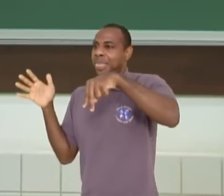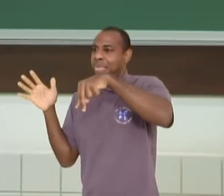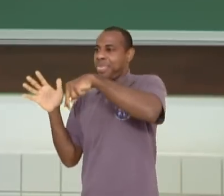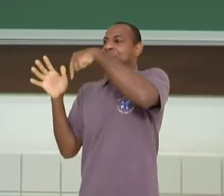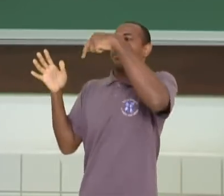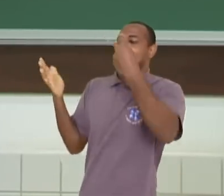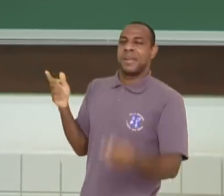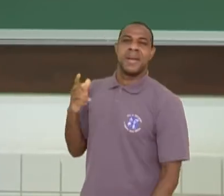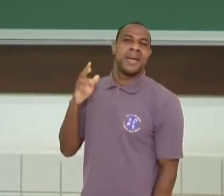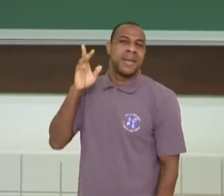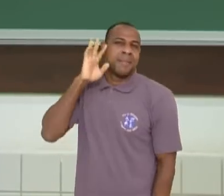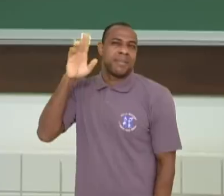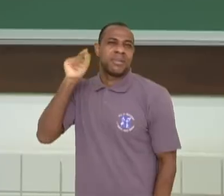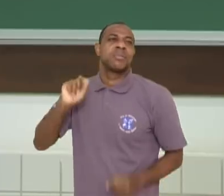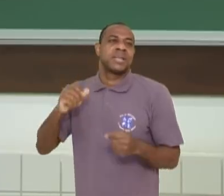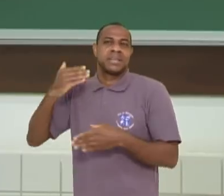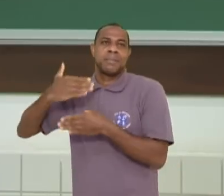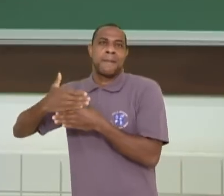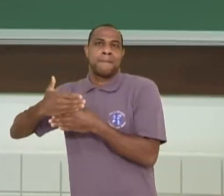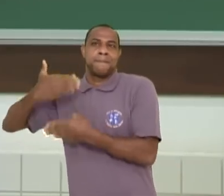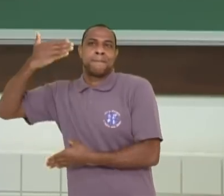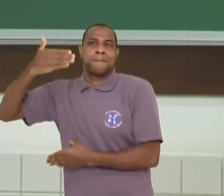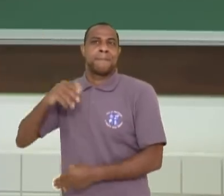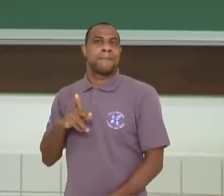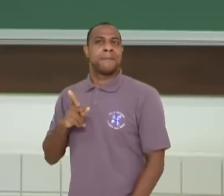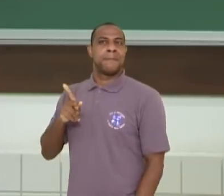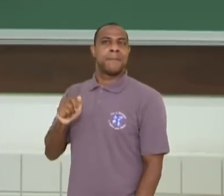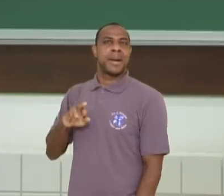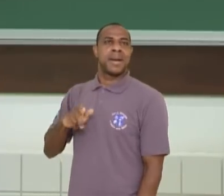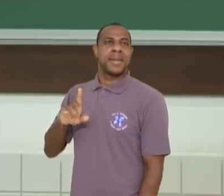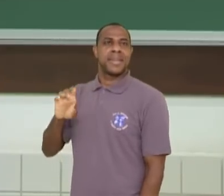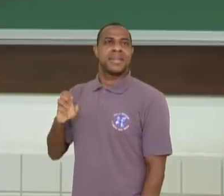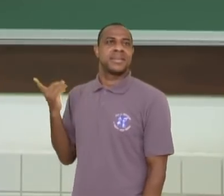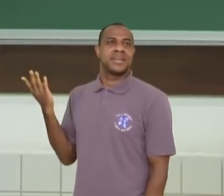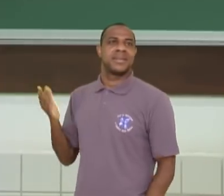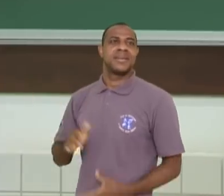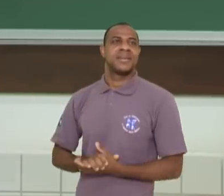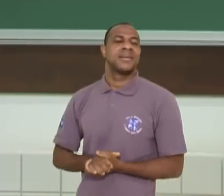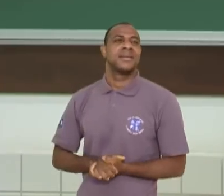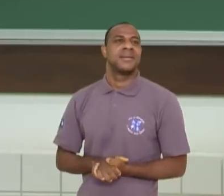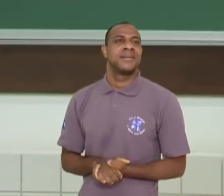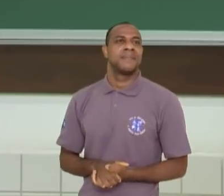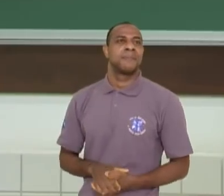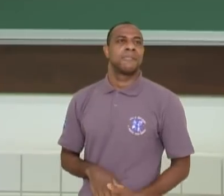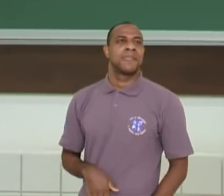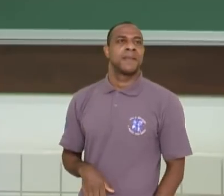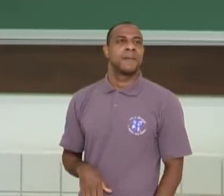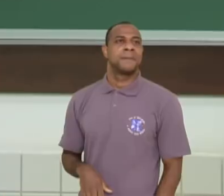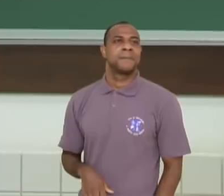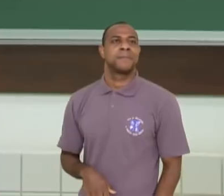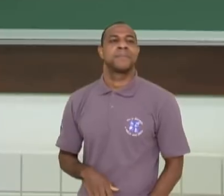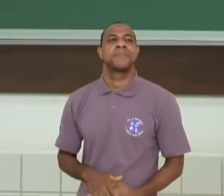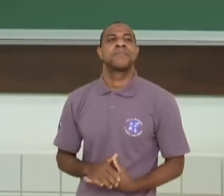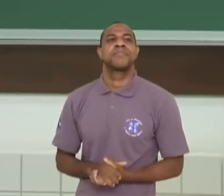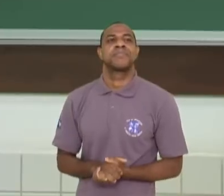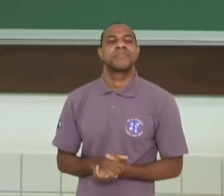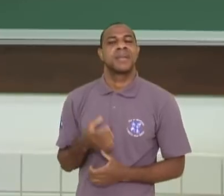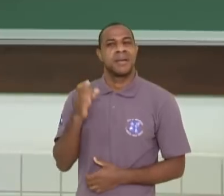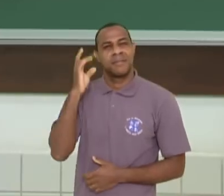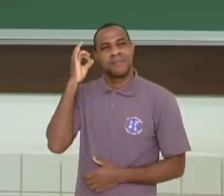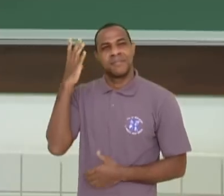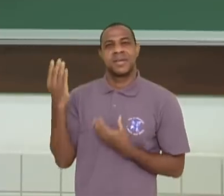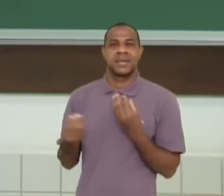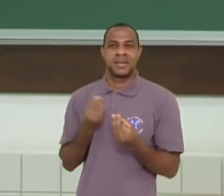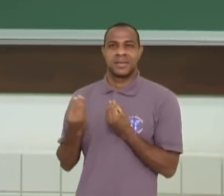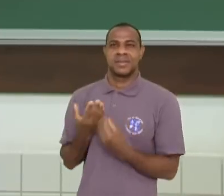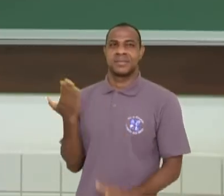Então é imaginar situações, né? Está sendo colocado nesta imagem. Então fica bem claro aqui para vocês, fica fácil a situação